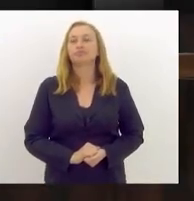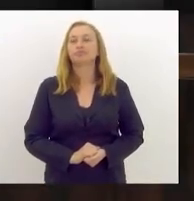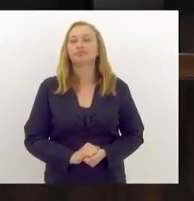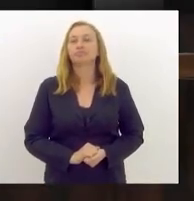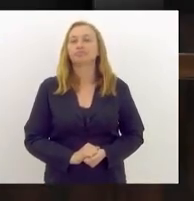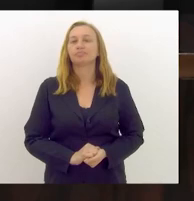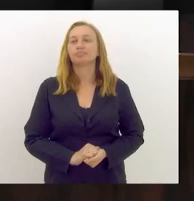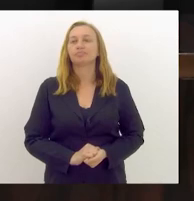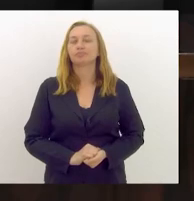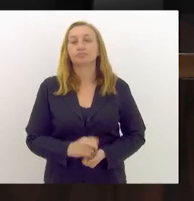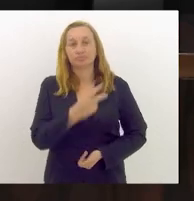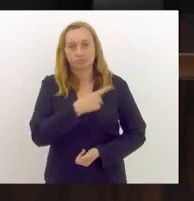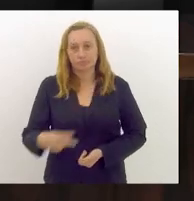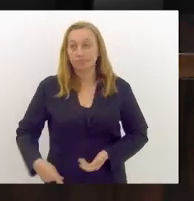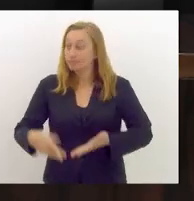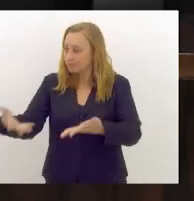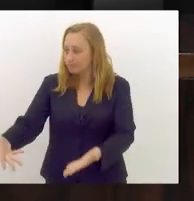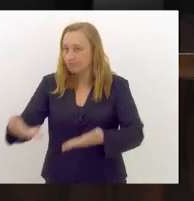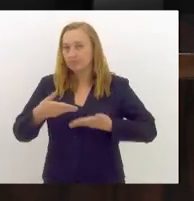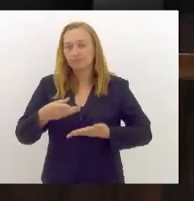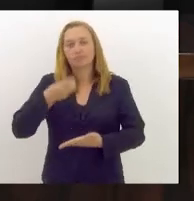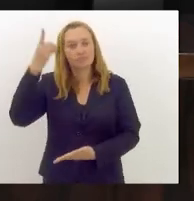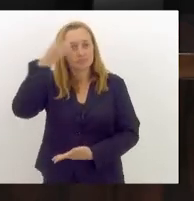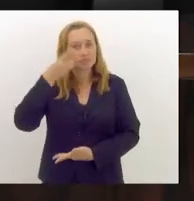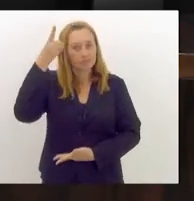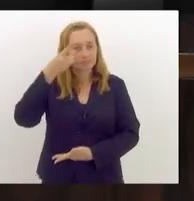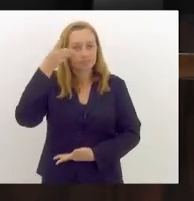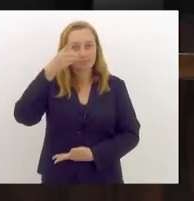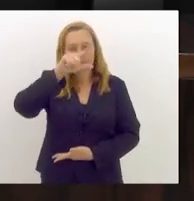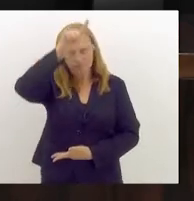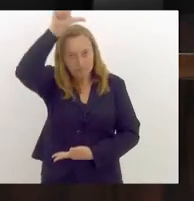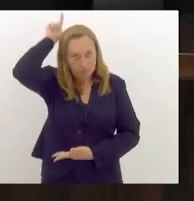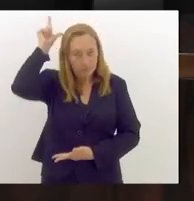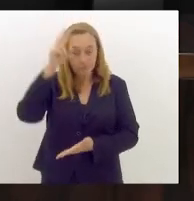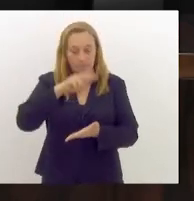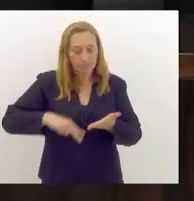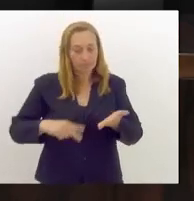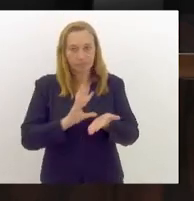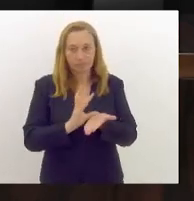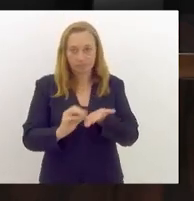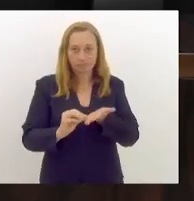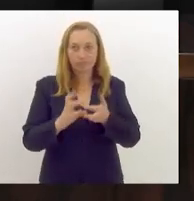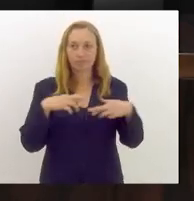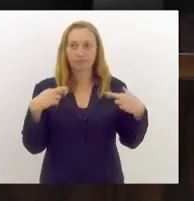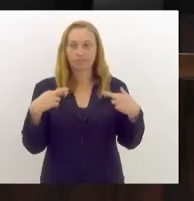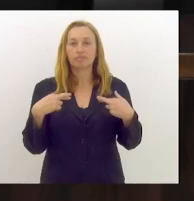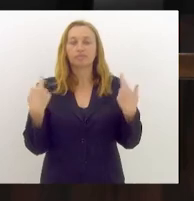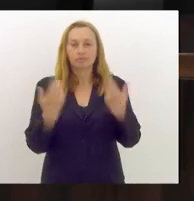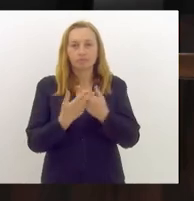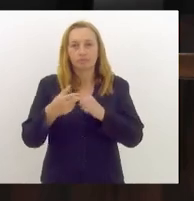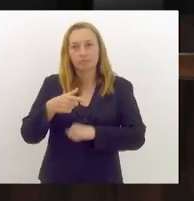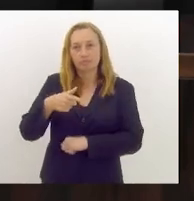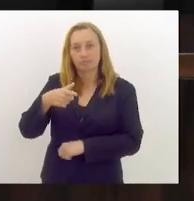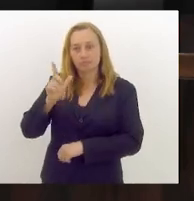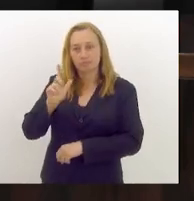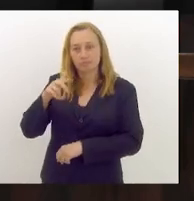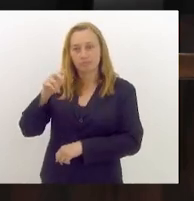A presidência convida o senhor deputado Luiz Paulo para fazer a leitura da ata da sessão anterior.